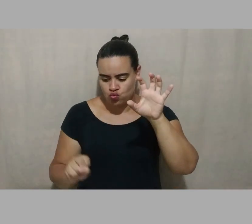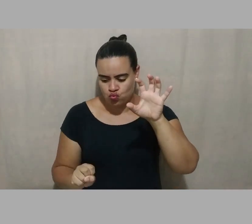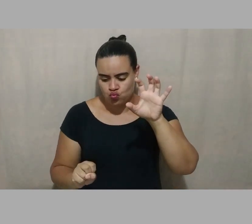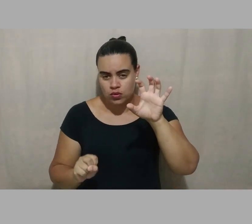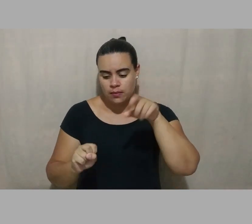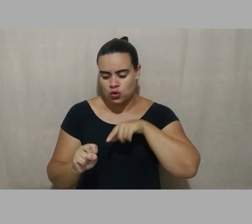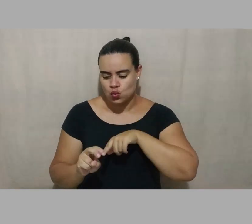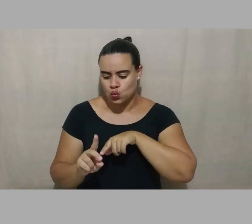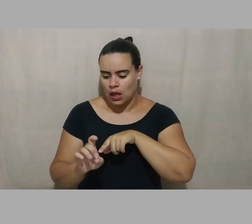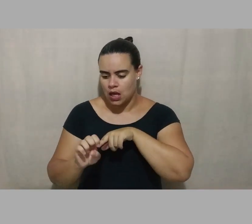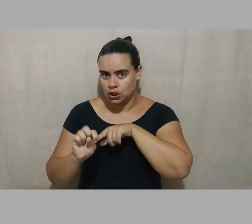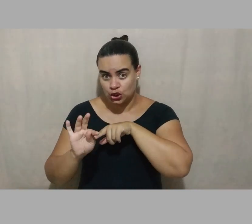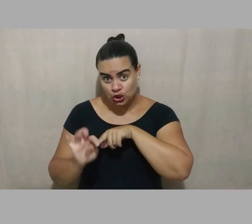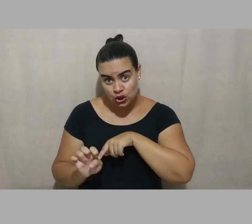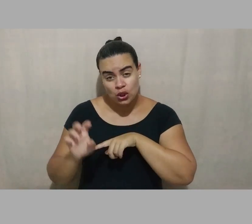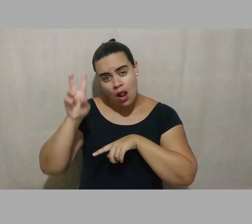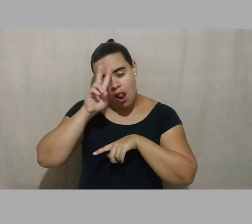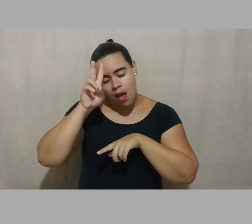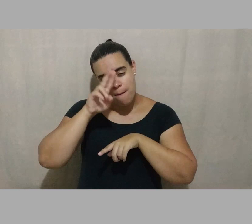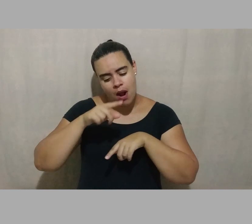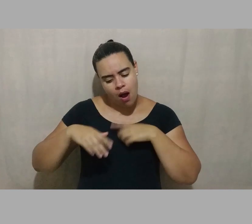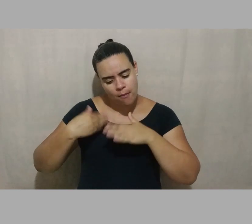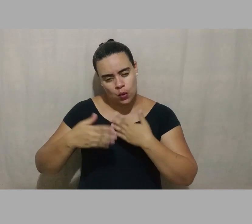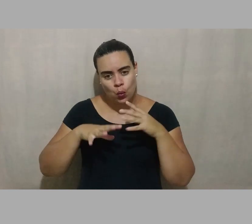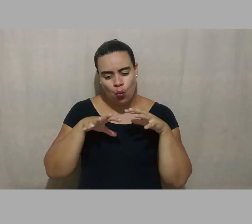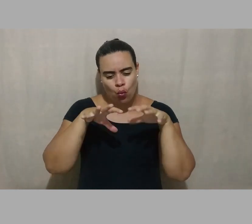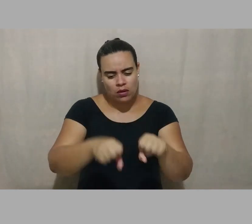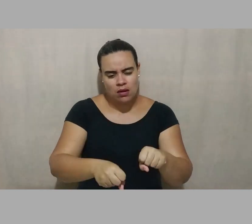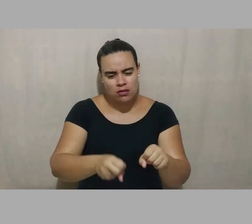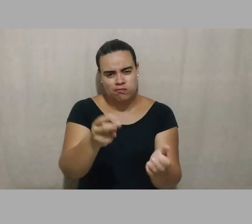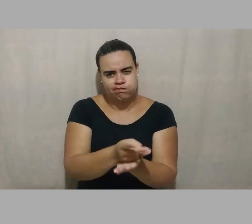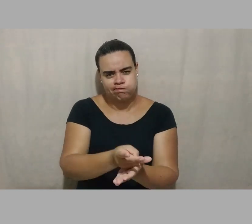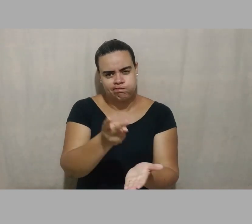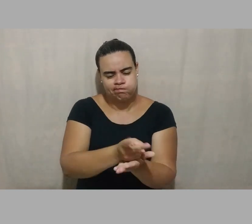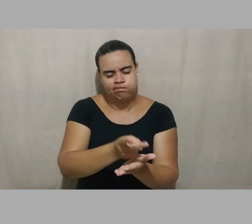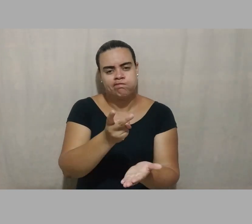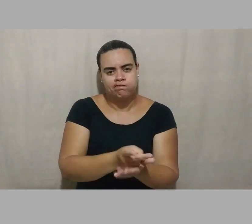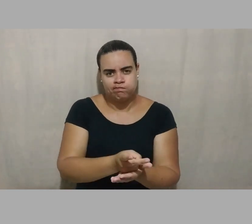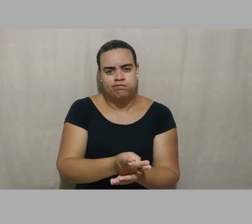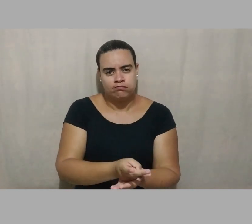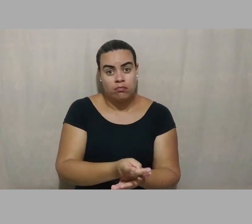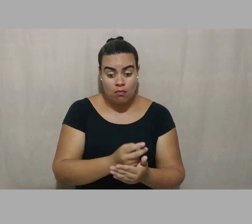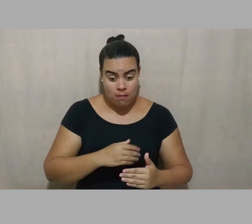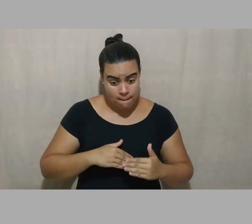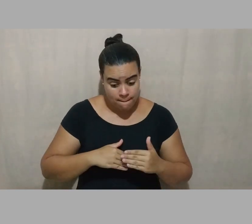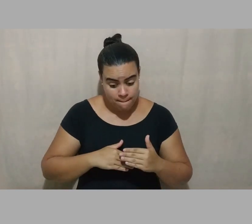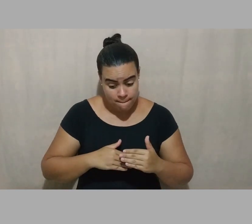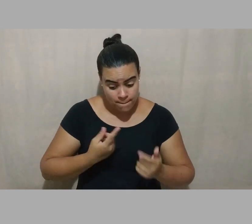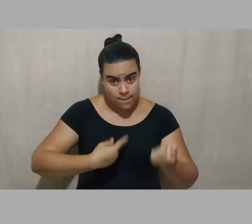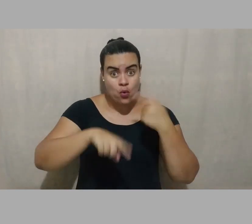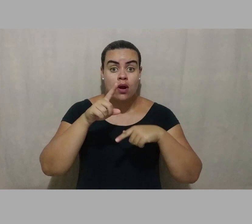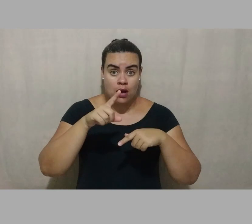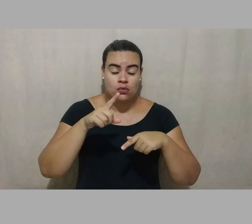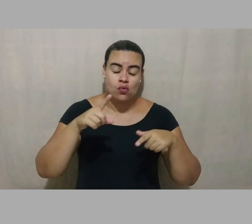sudeste, nos fazer lembrar que esse processo de colonização constante e em